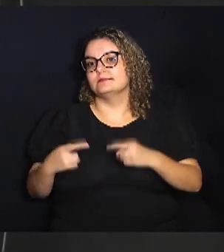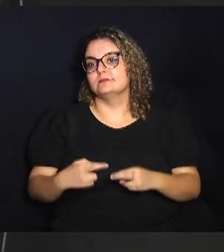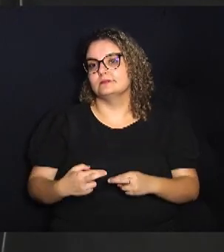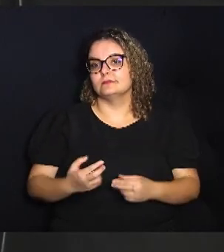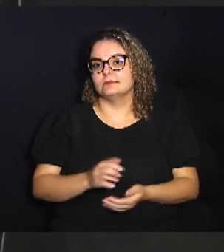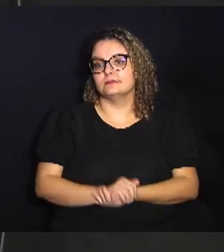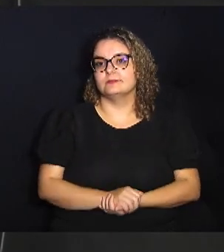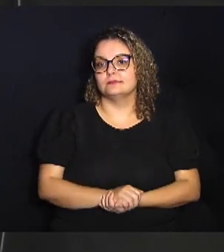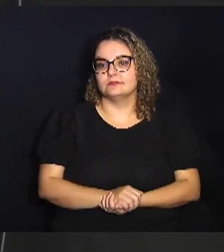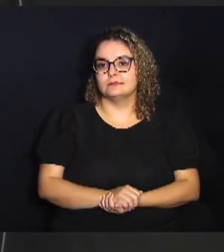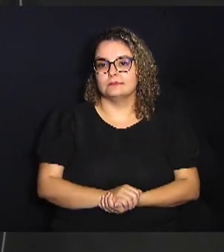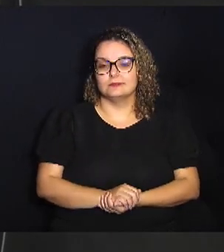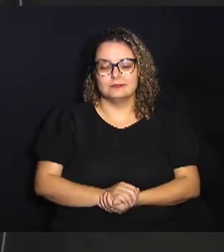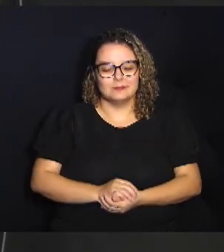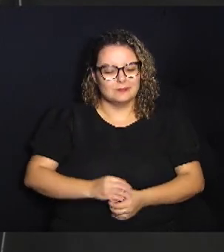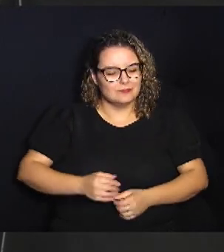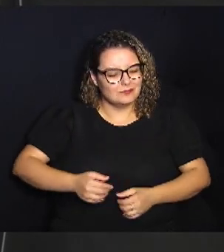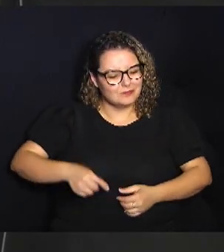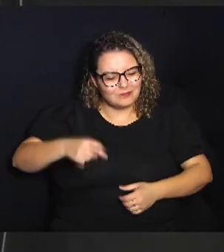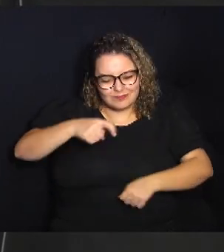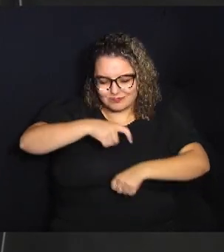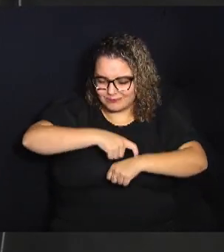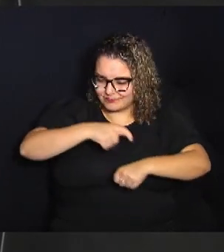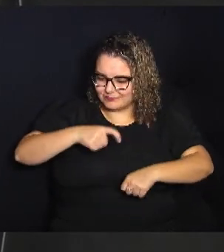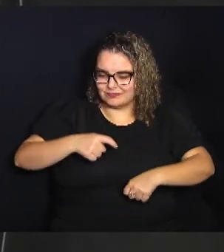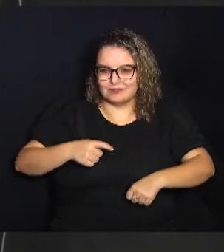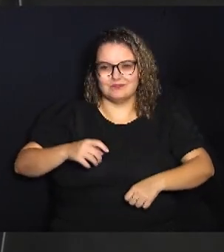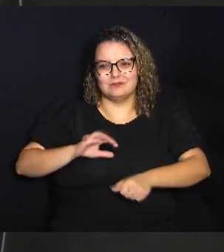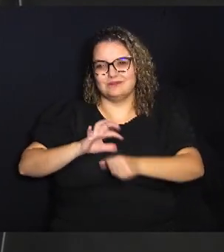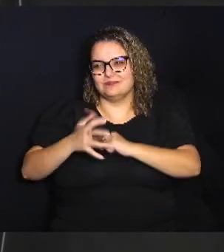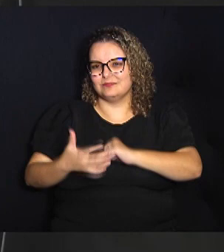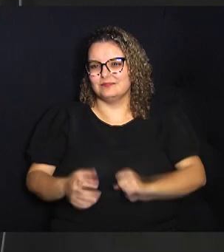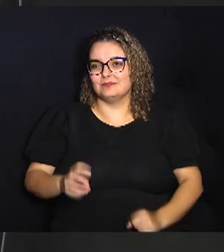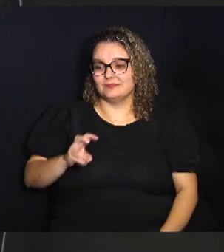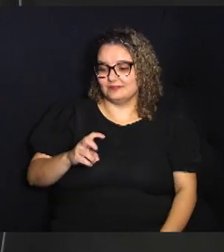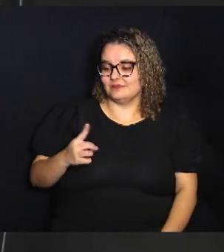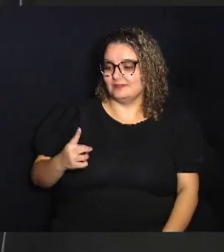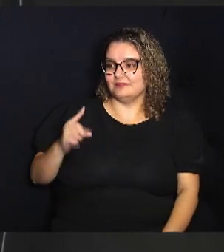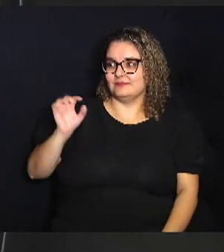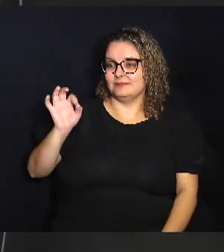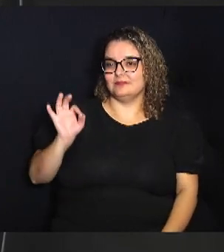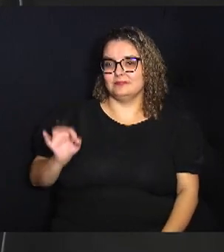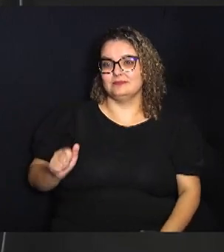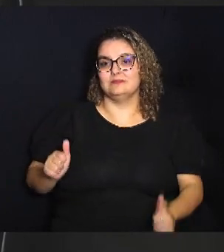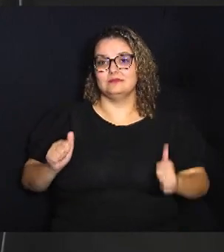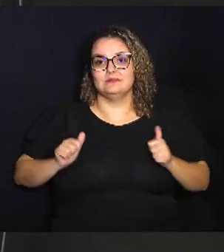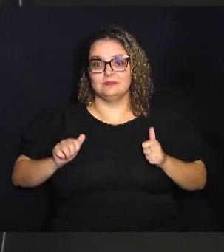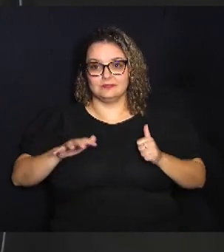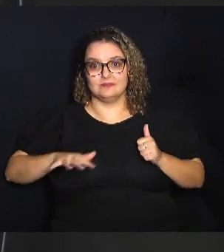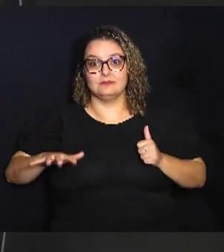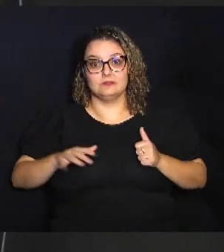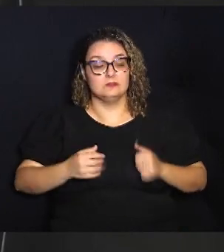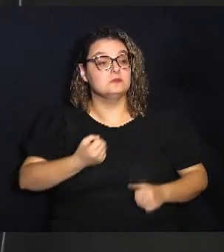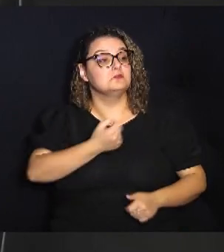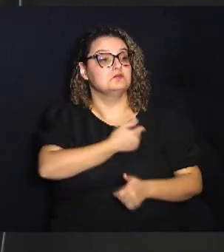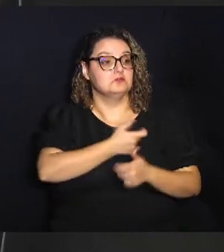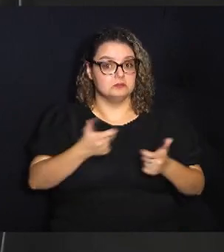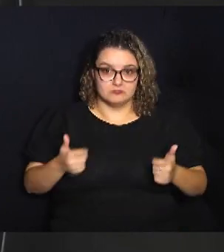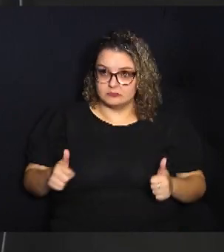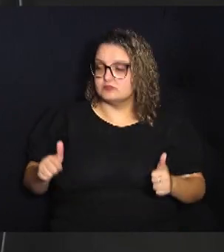do Covid, né, amiga? Sim, foi. Então, a minha região deu 51% de abstenção. Então, Uma de bem maneira alta, né?